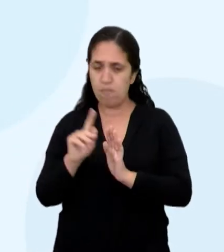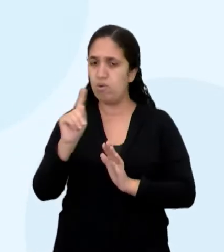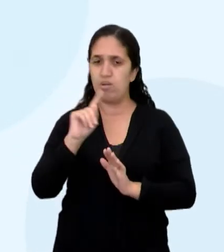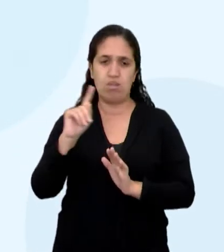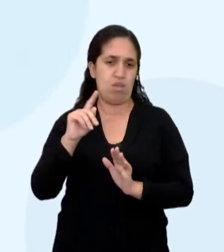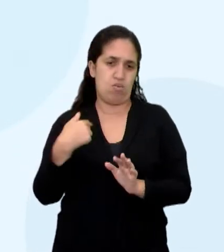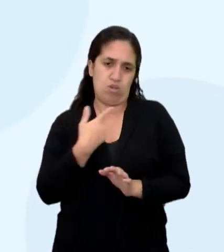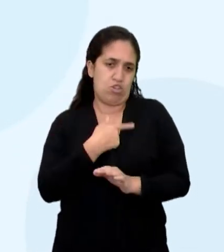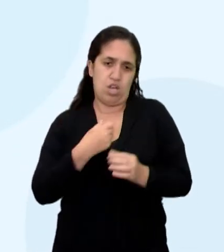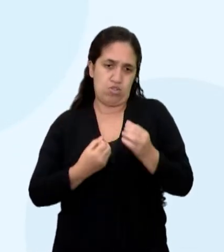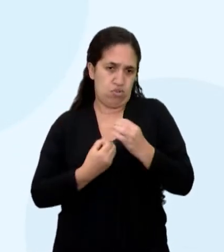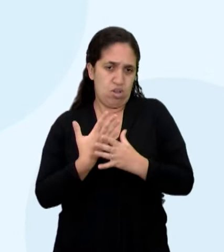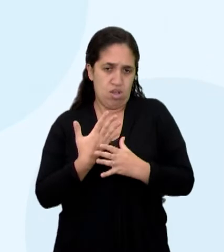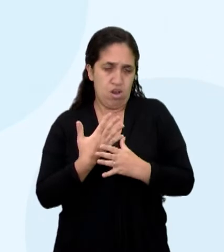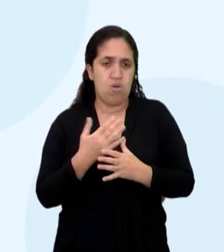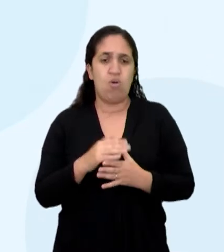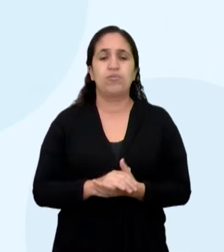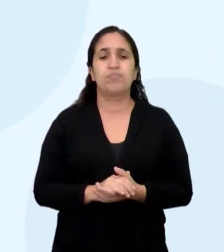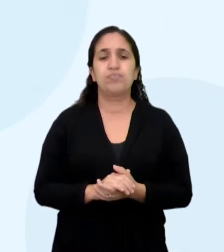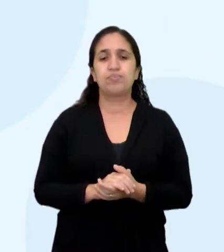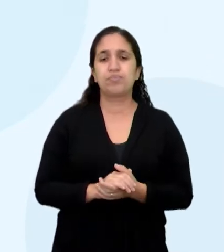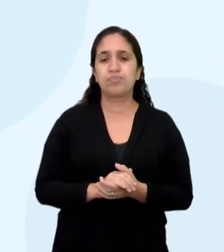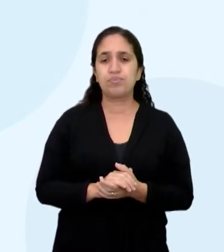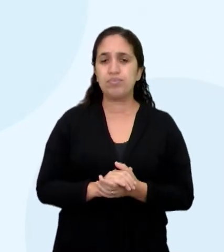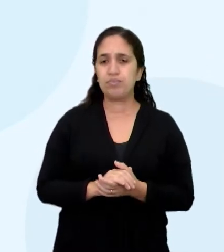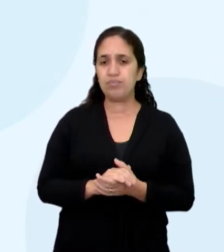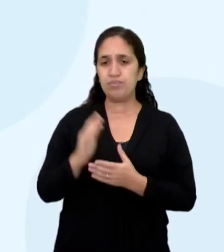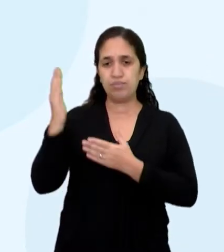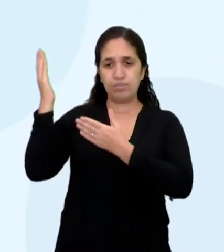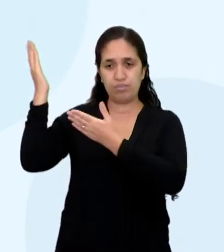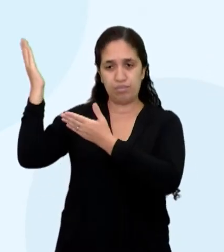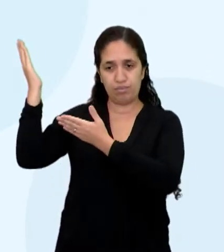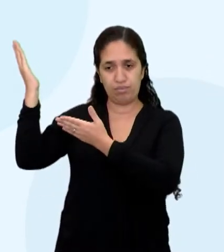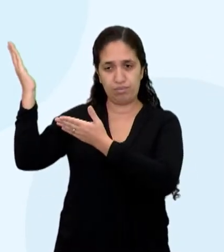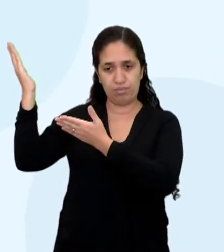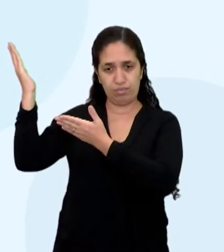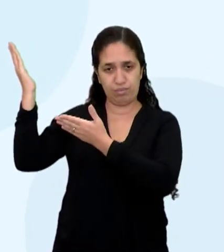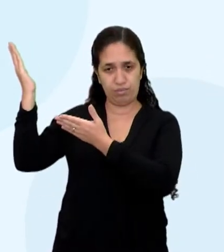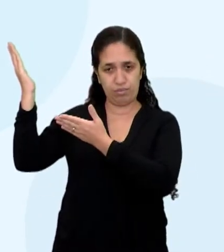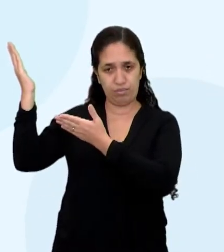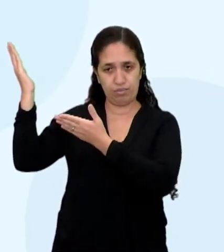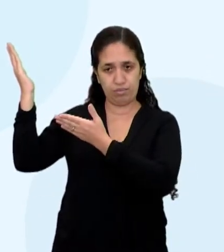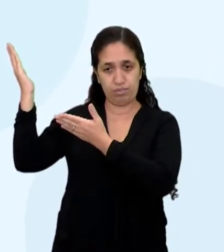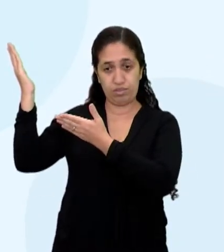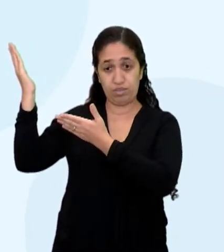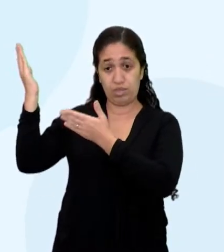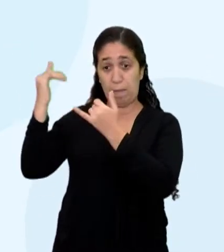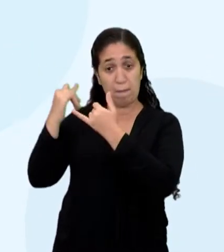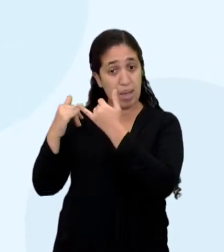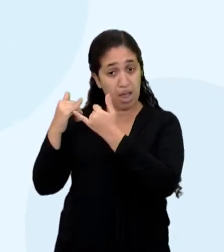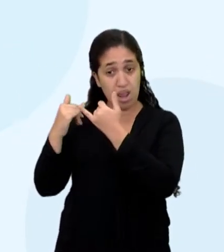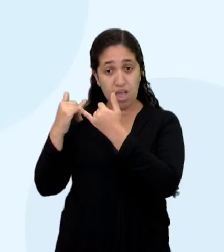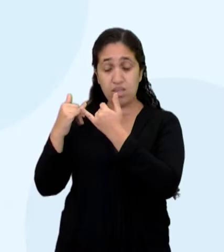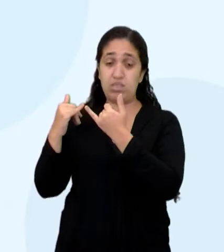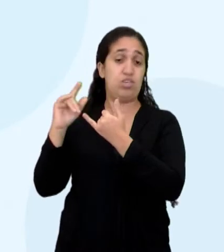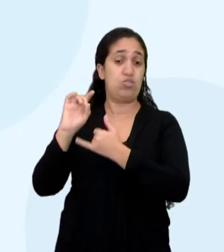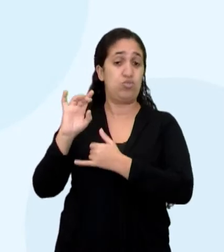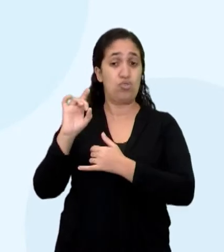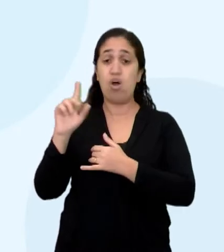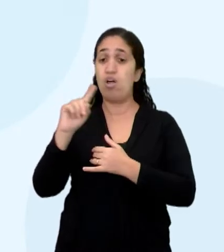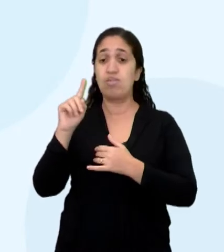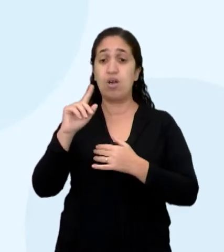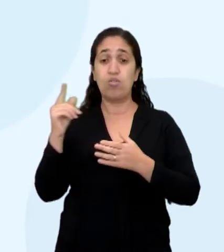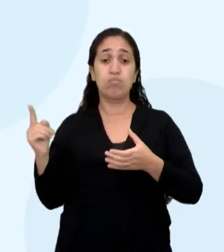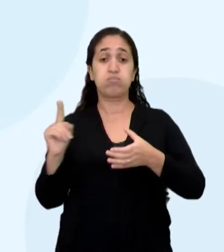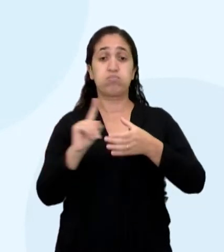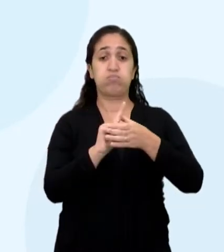pela gente. Então, não basta aparecer, é preciso representar os interesses do seu grupo. E essa definição aí, dessa fala